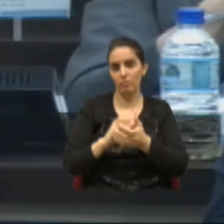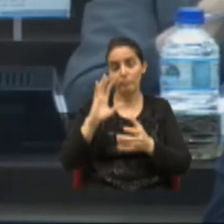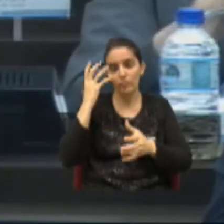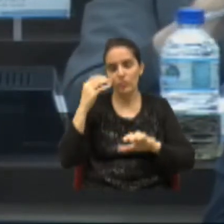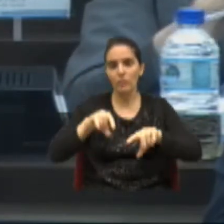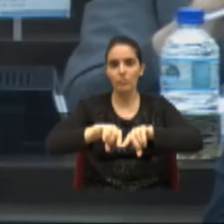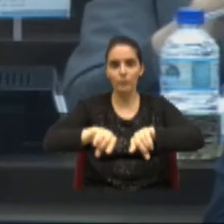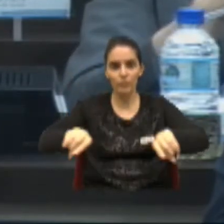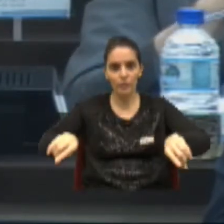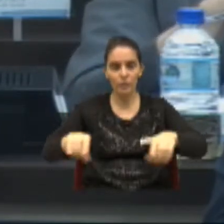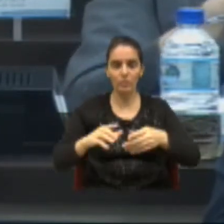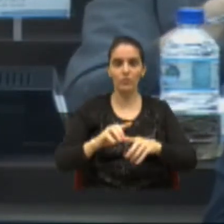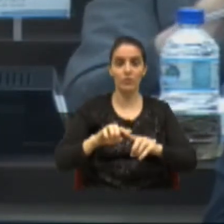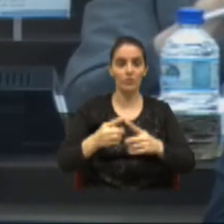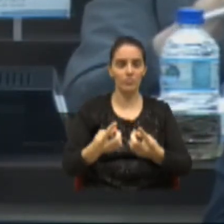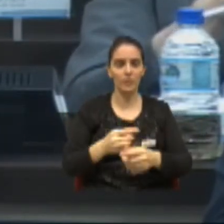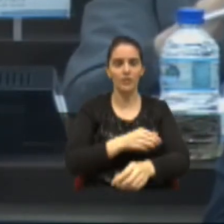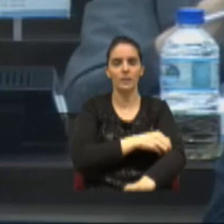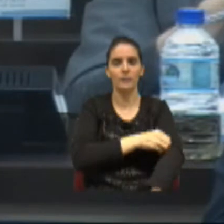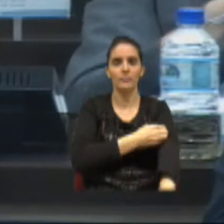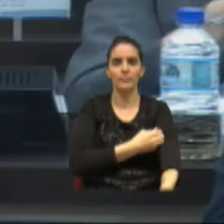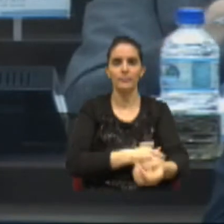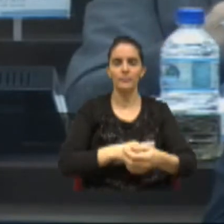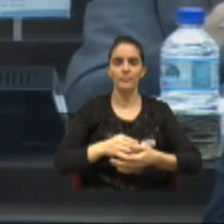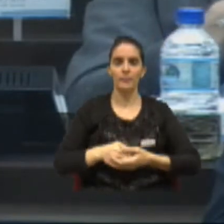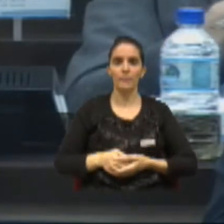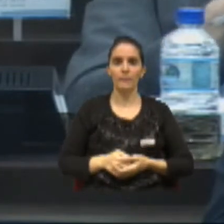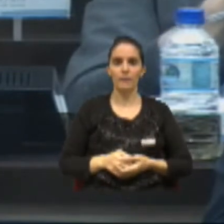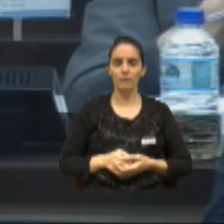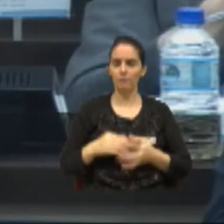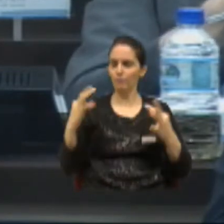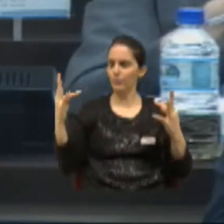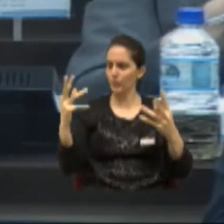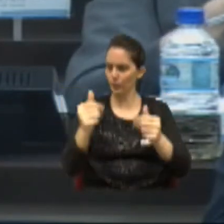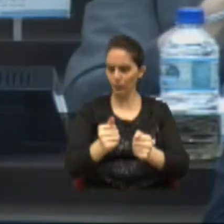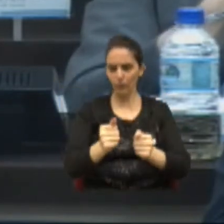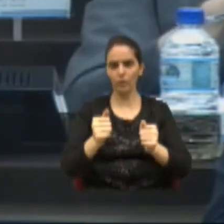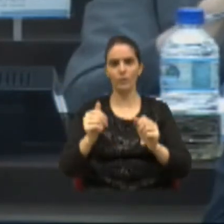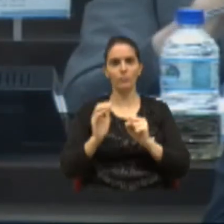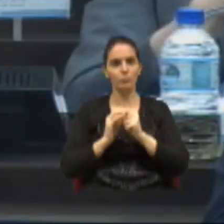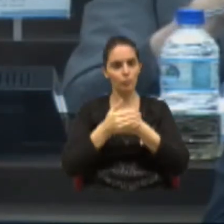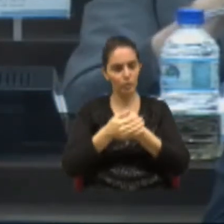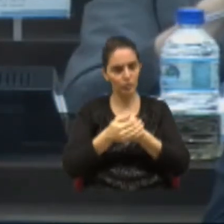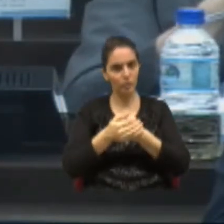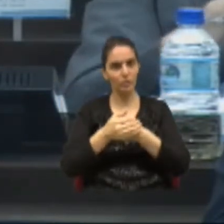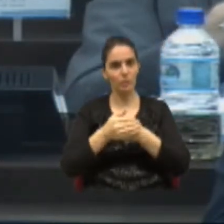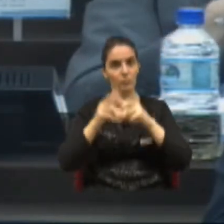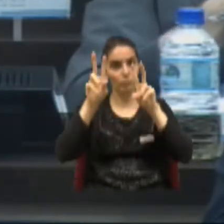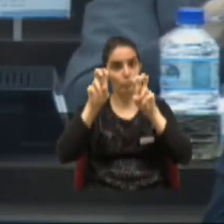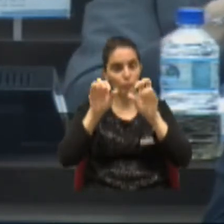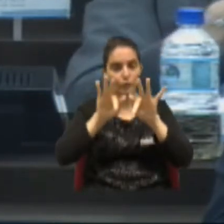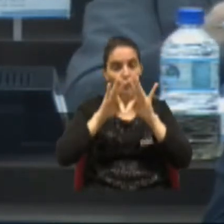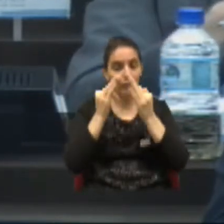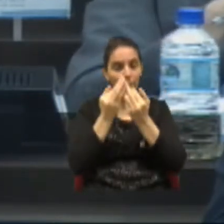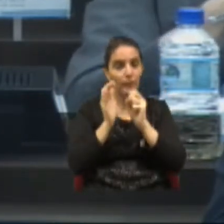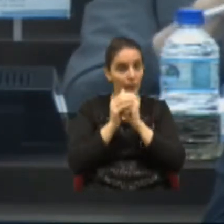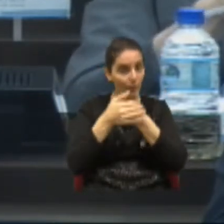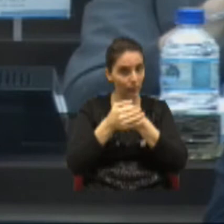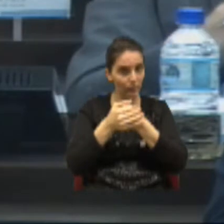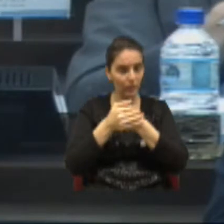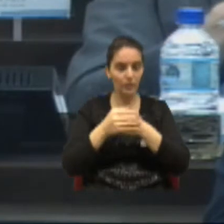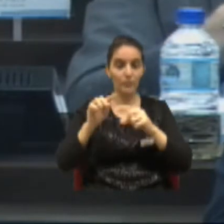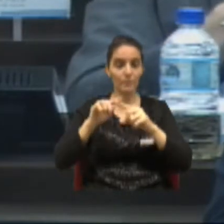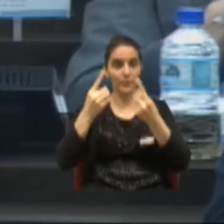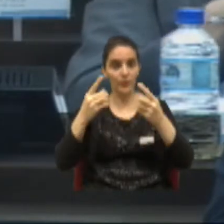com relação a mesmo aqueles que defendem, e todos nós aqui defendemos a família, quando o divórcio